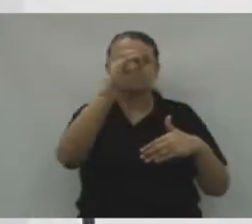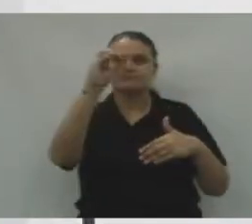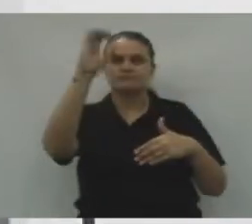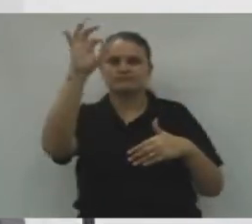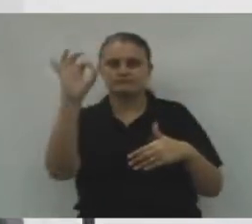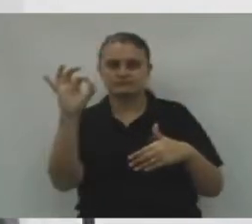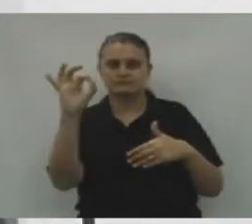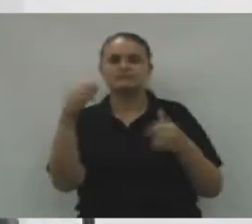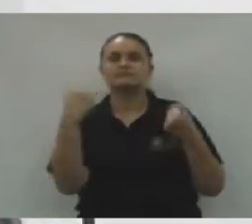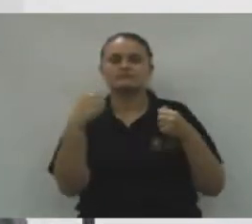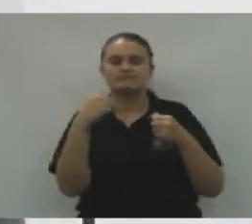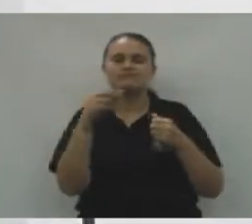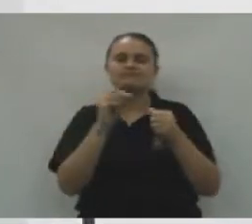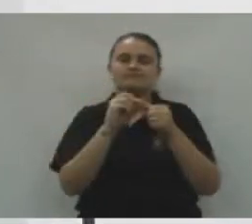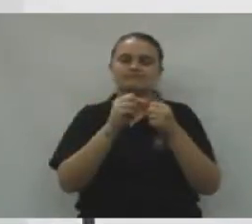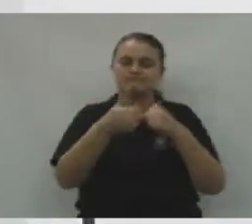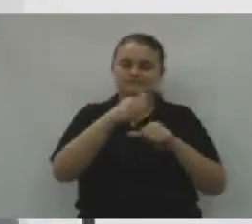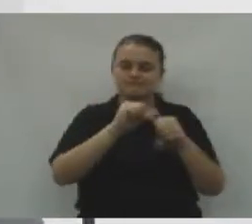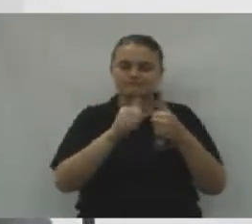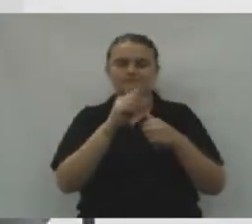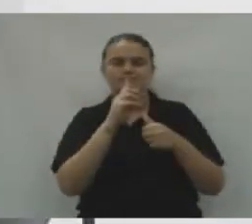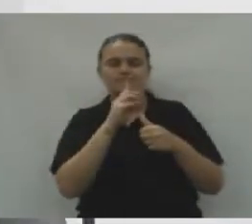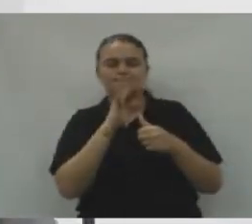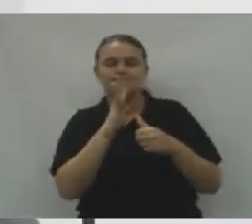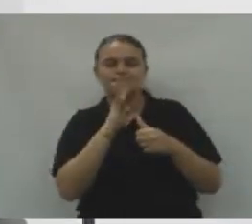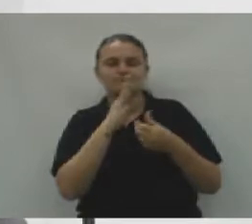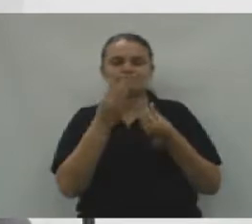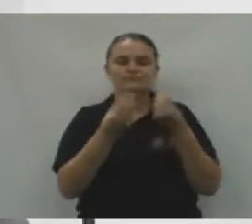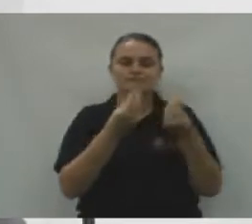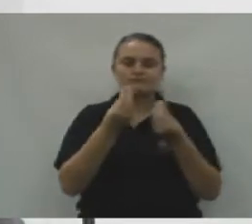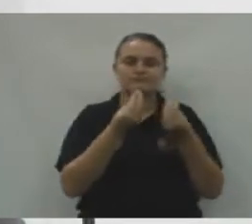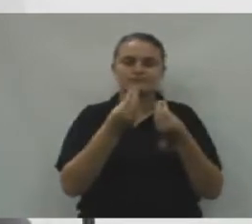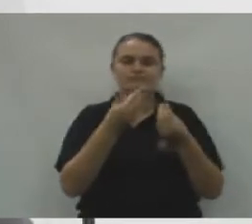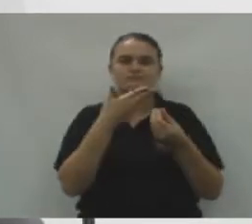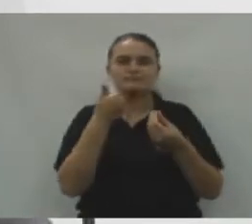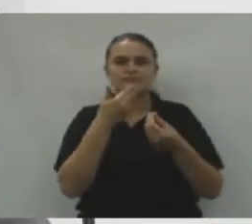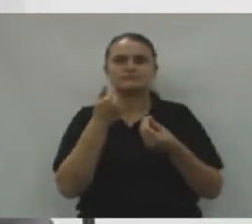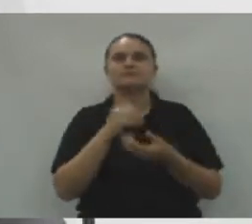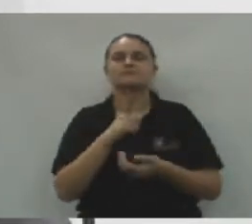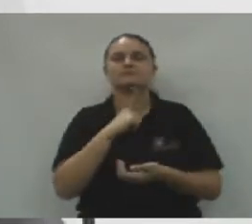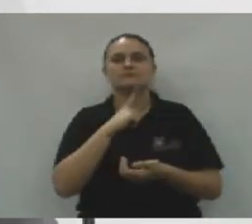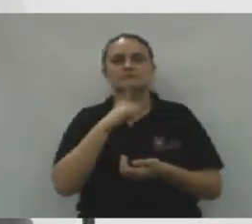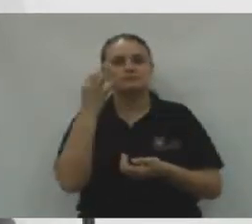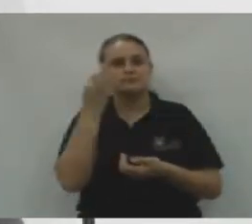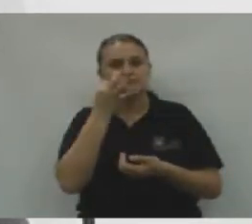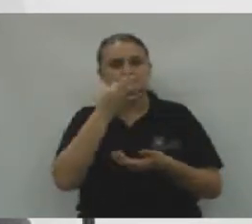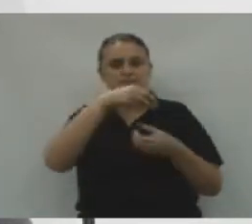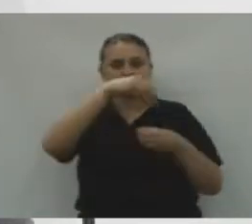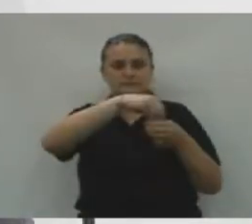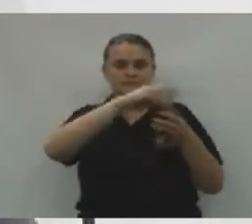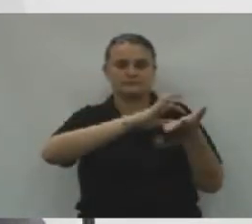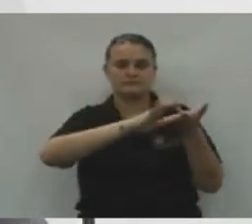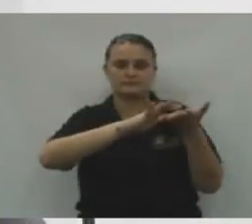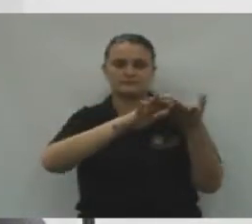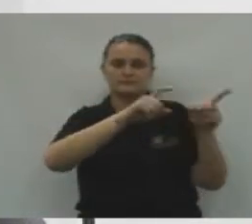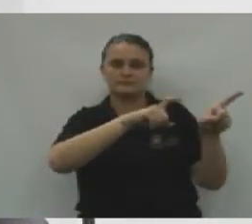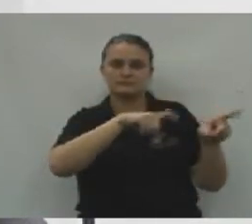porque a gente tem que fazer uns ajustes para procurar cada vez melhor. E tenho certeza que dentro da Secretaria da